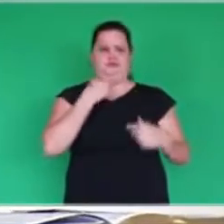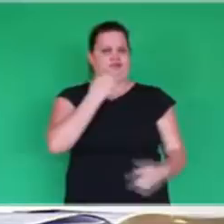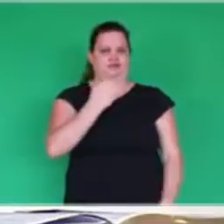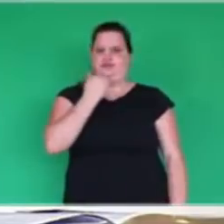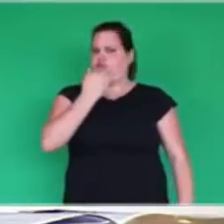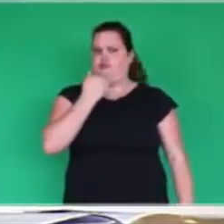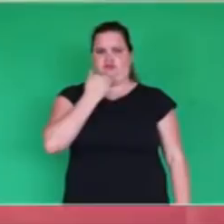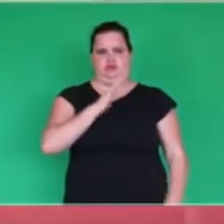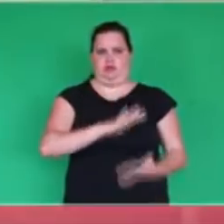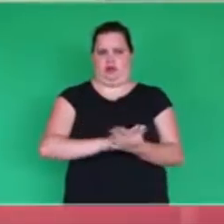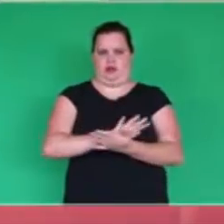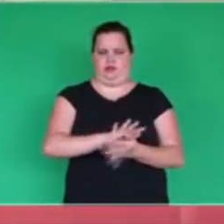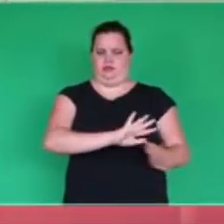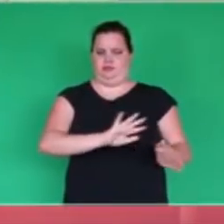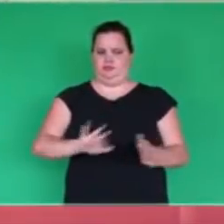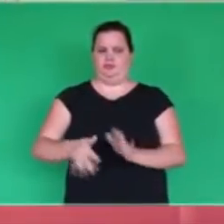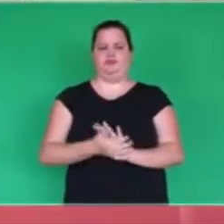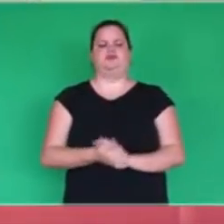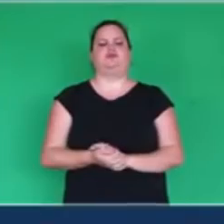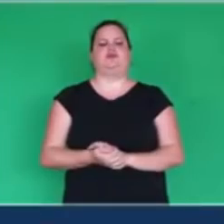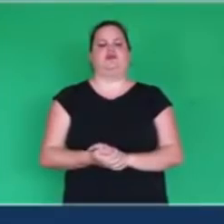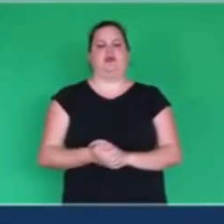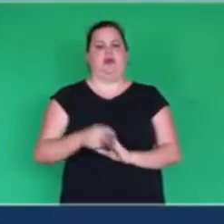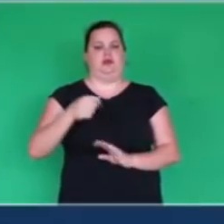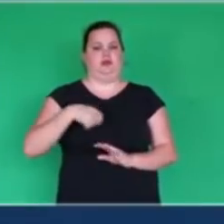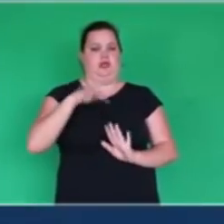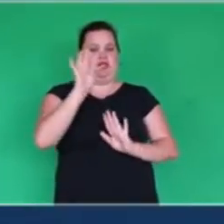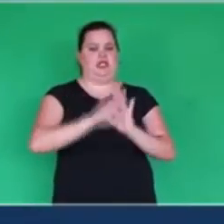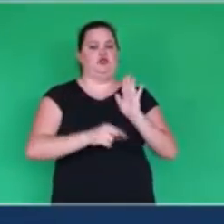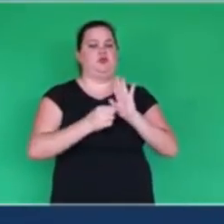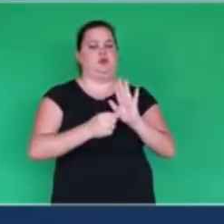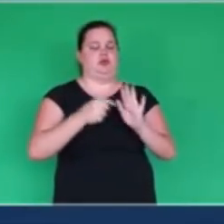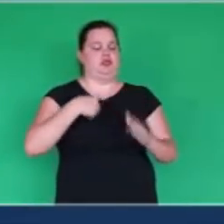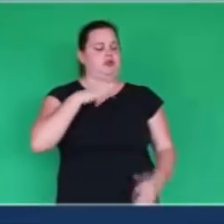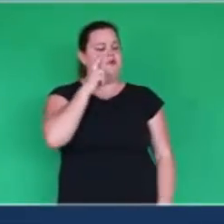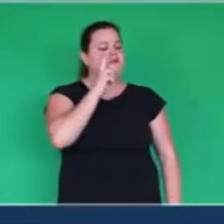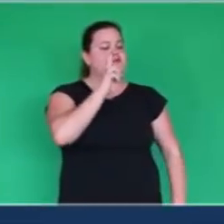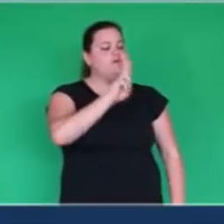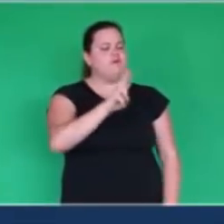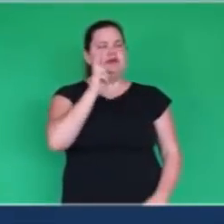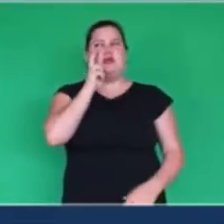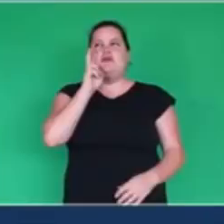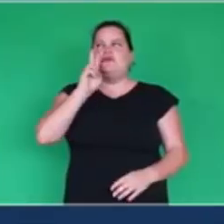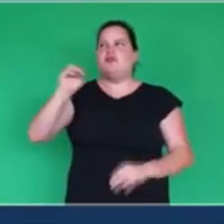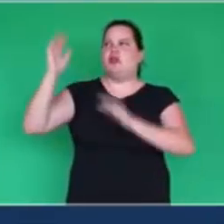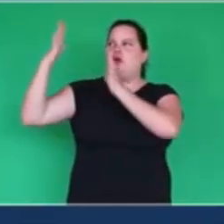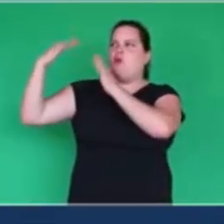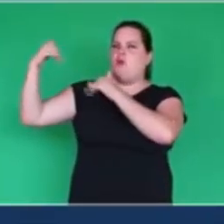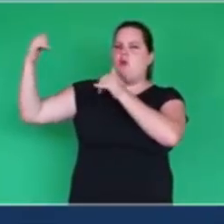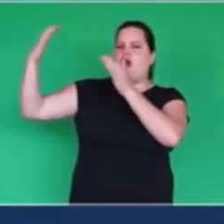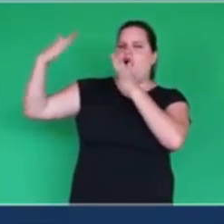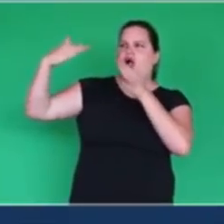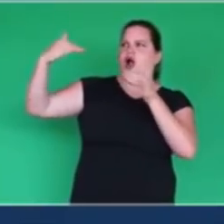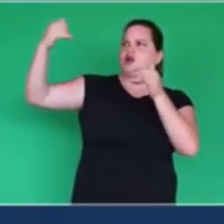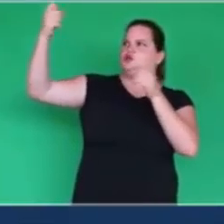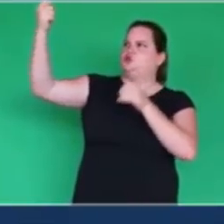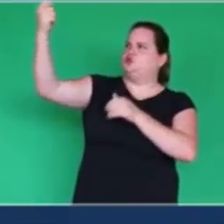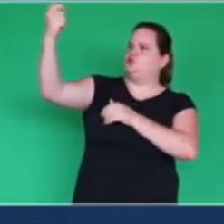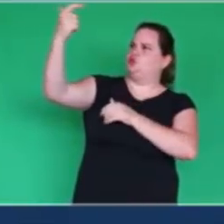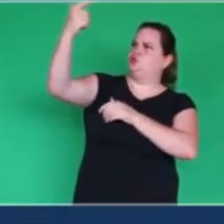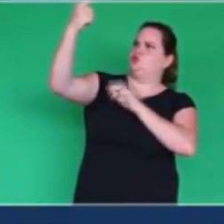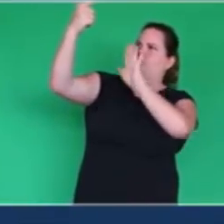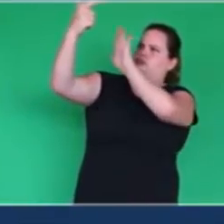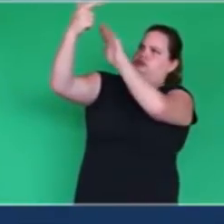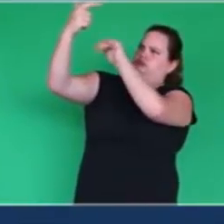lá, comigo. E vi um anjo que estava no sol e clamou com